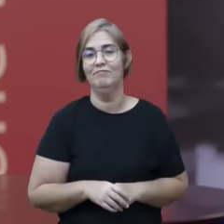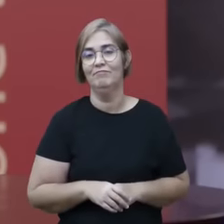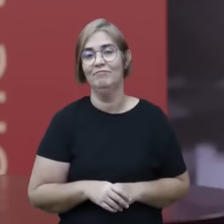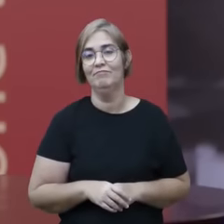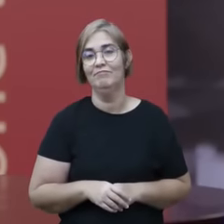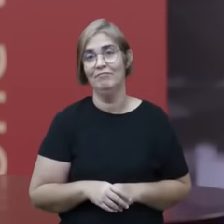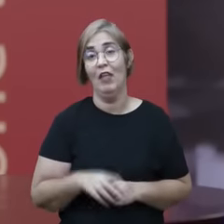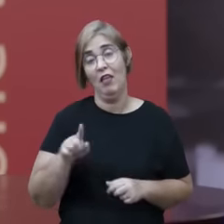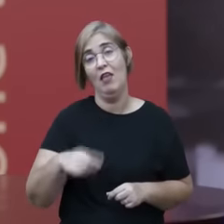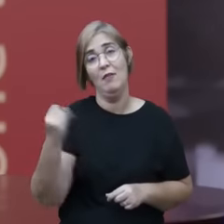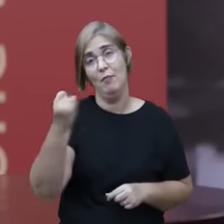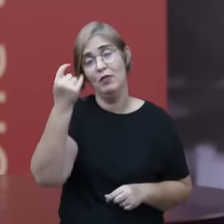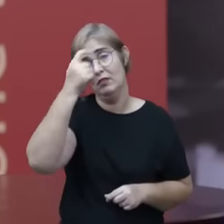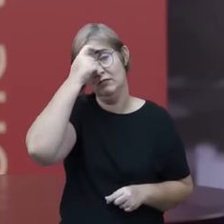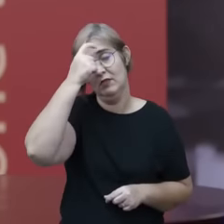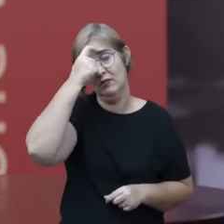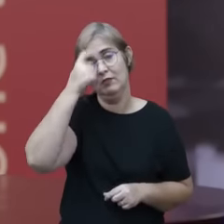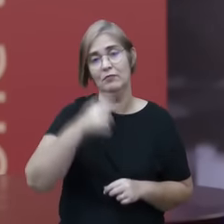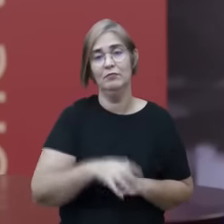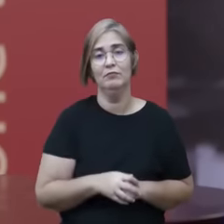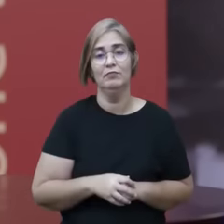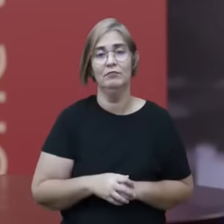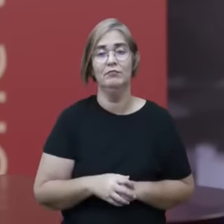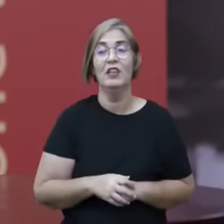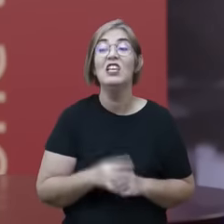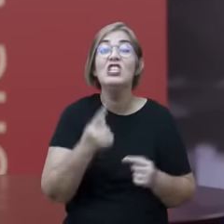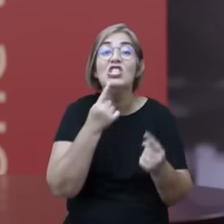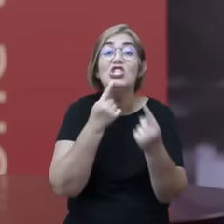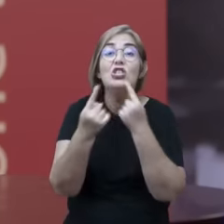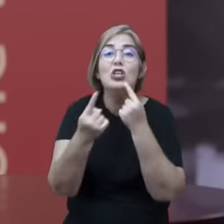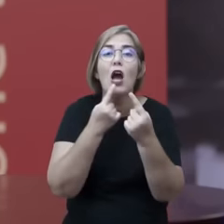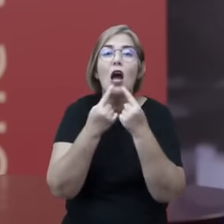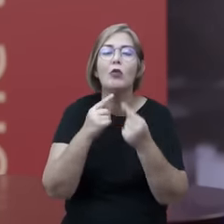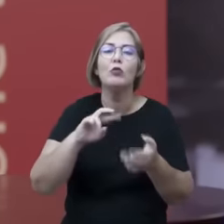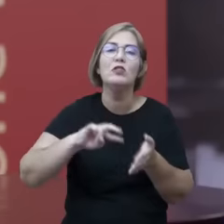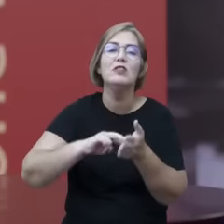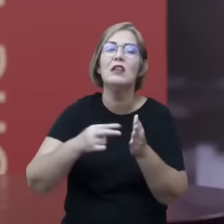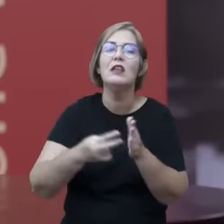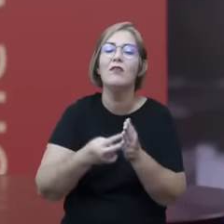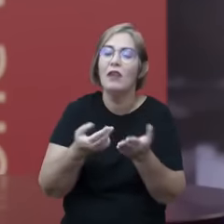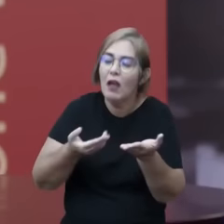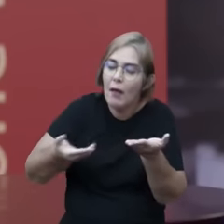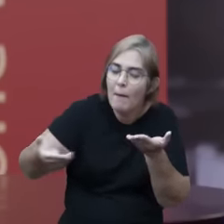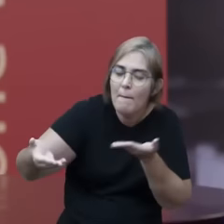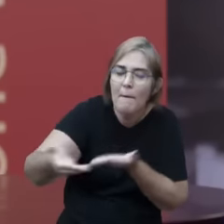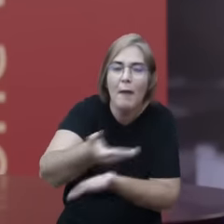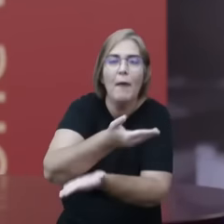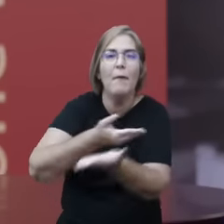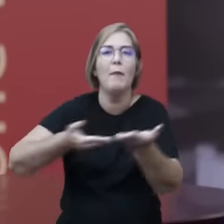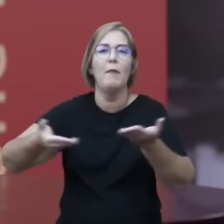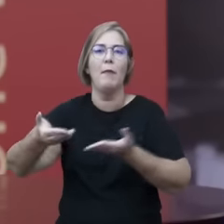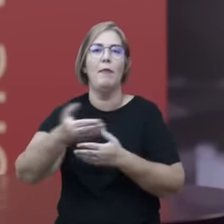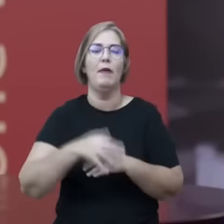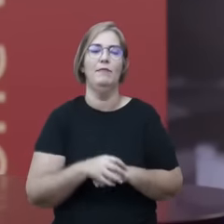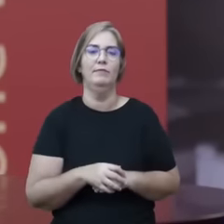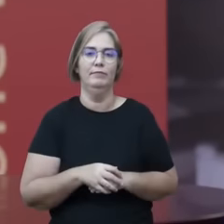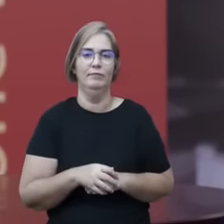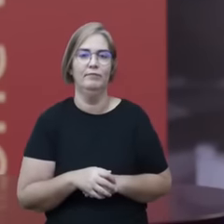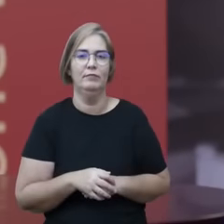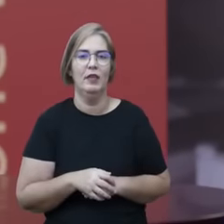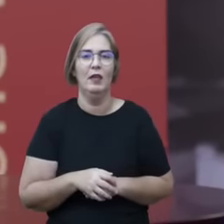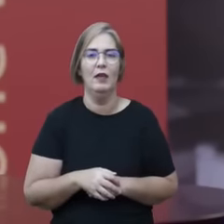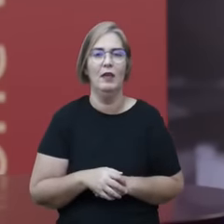pensando, né? não estareia dialogando. O próprio Platão define, por exemplo, Platão define, né, o que que é o pensamento. É o diálogo